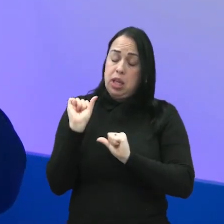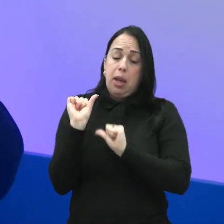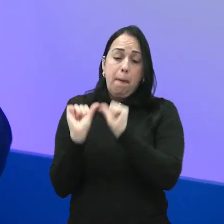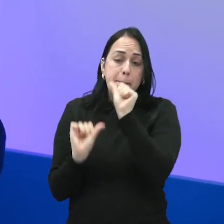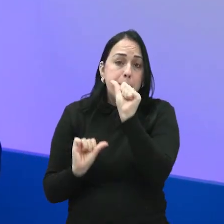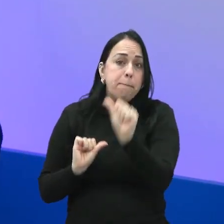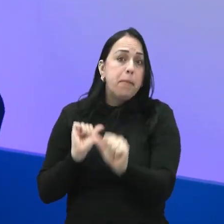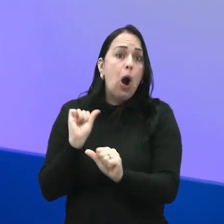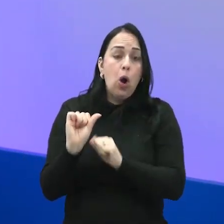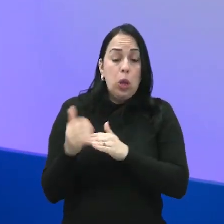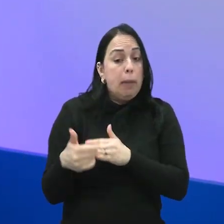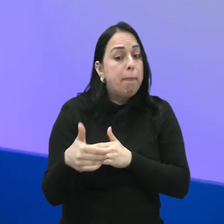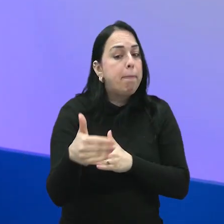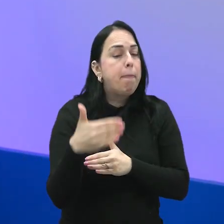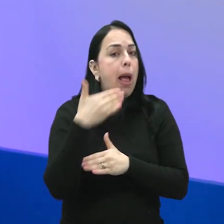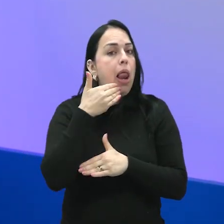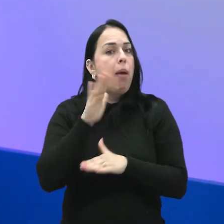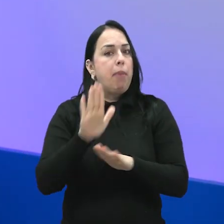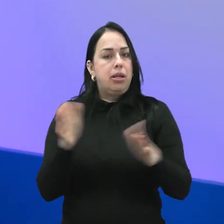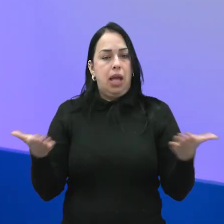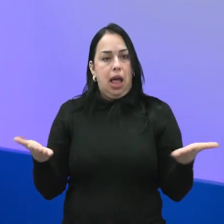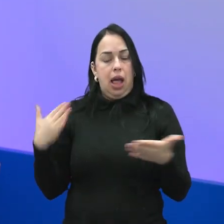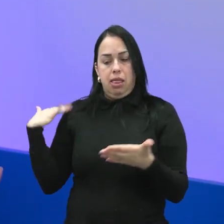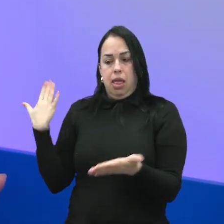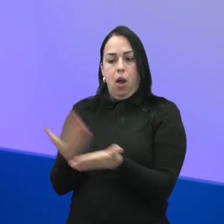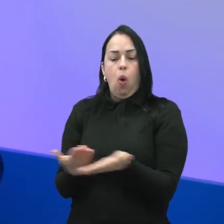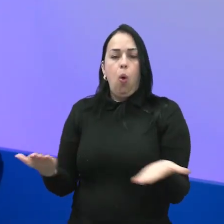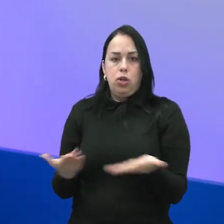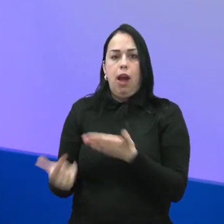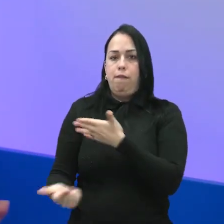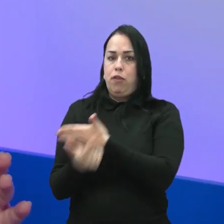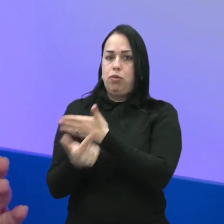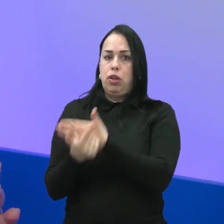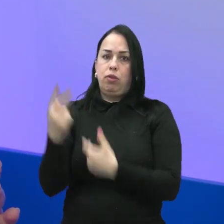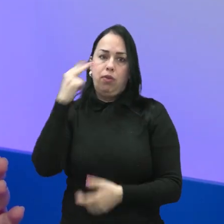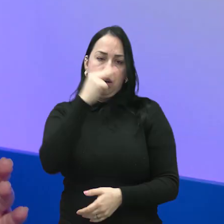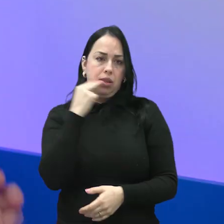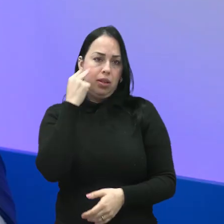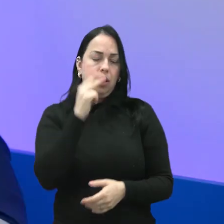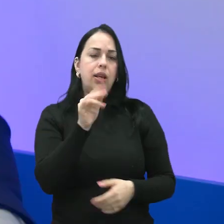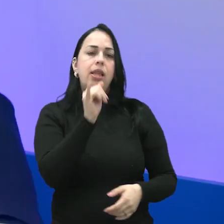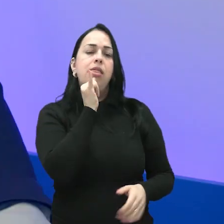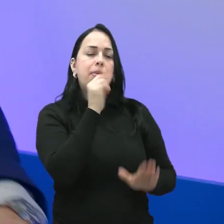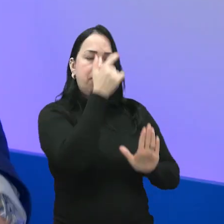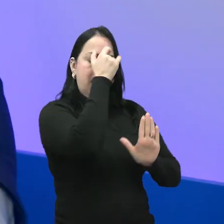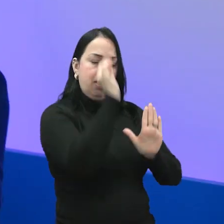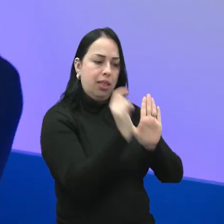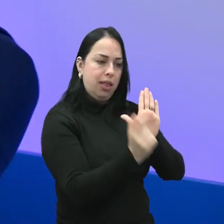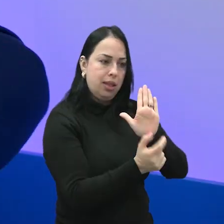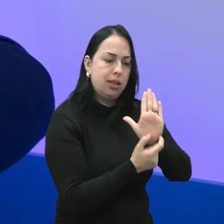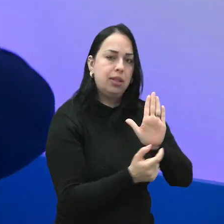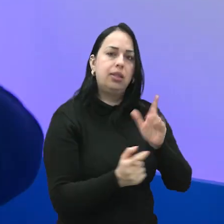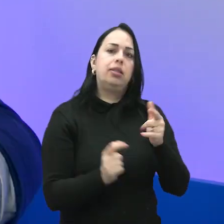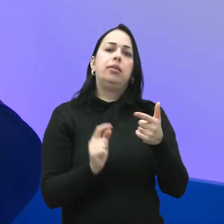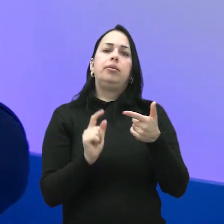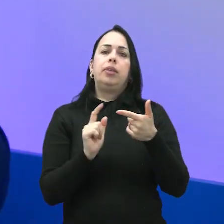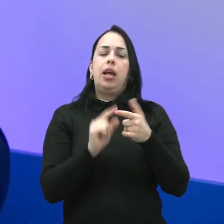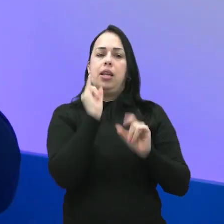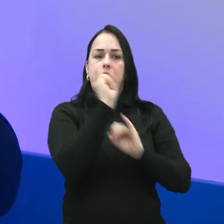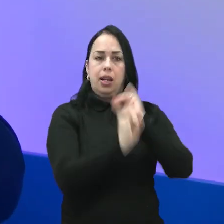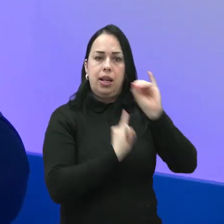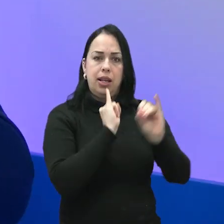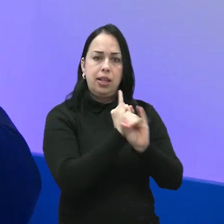que nós inventemos alguma coisa melhor, mas por enquanto a função do vereador é essa. Nós vamos ter inteligência artificial, nós vamos ter